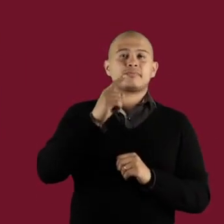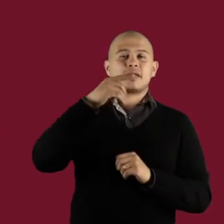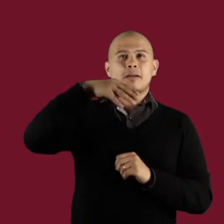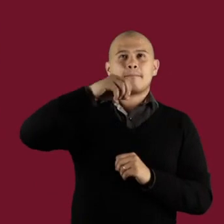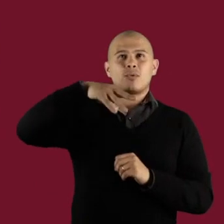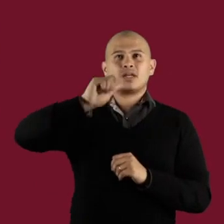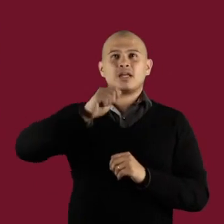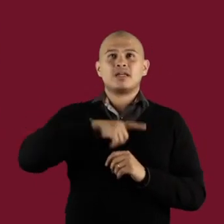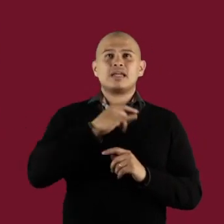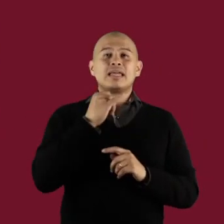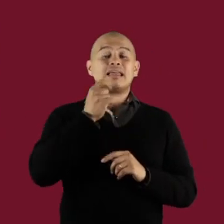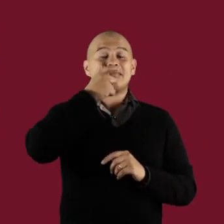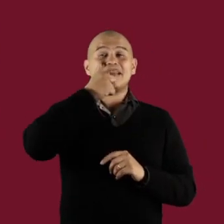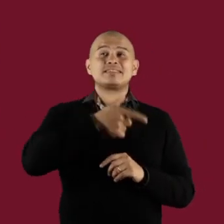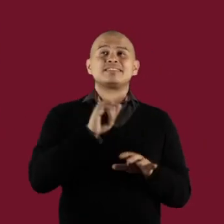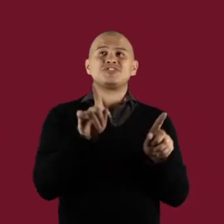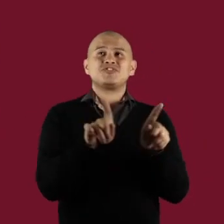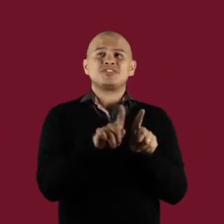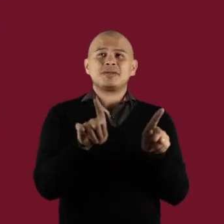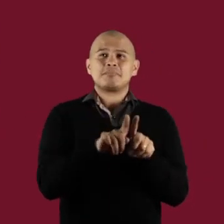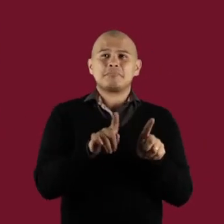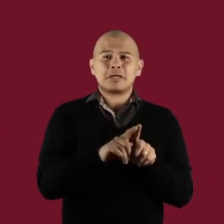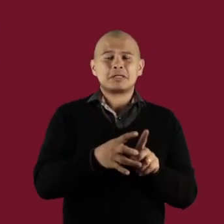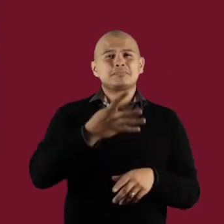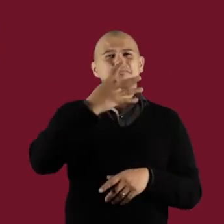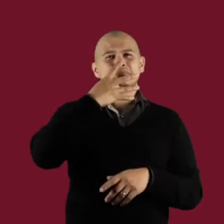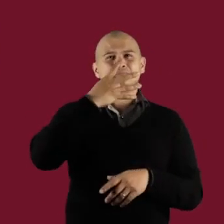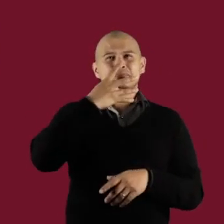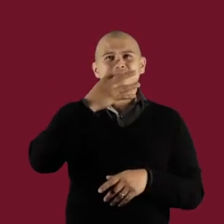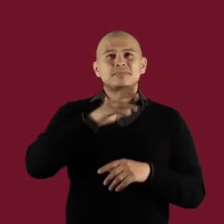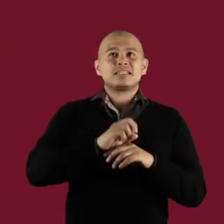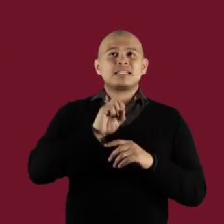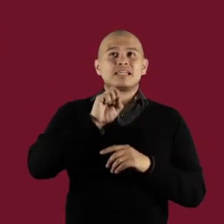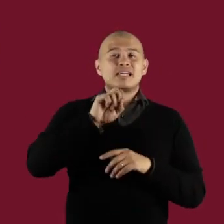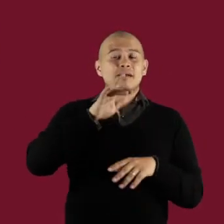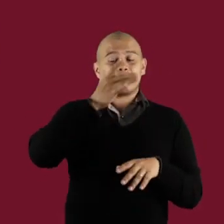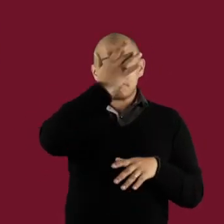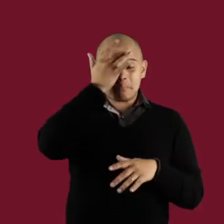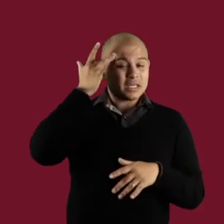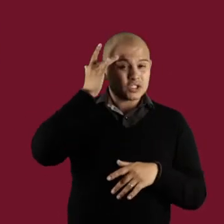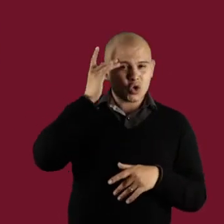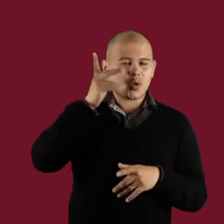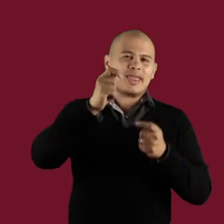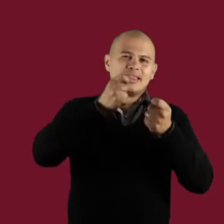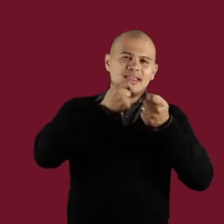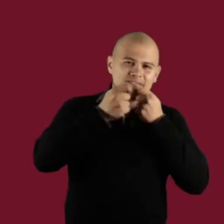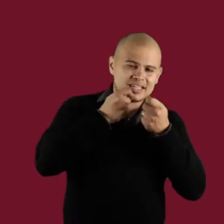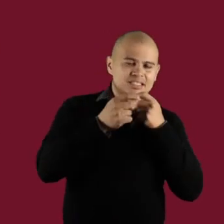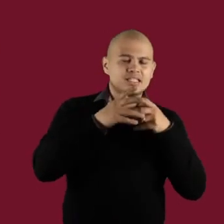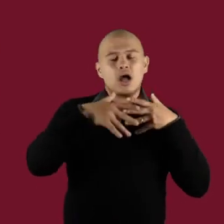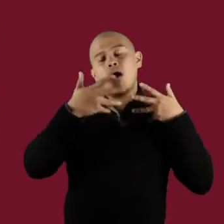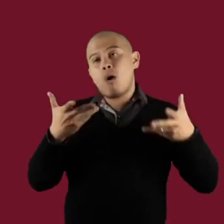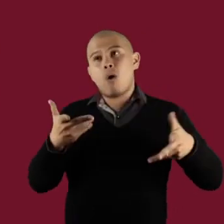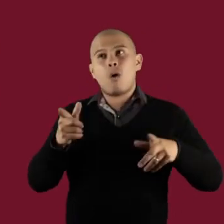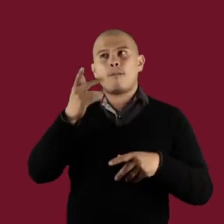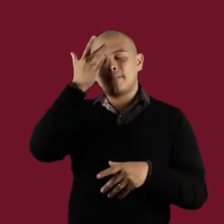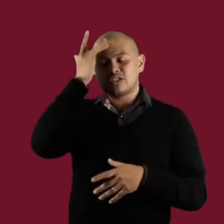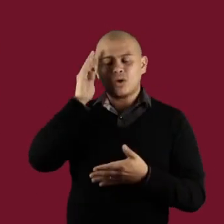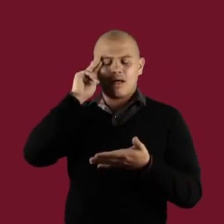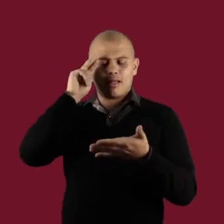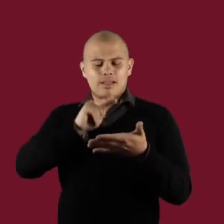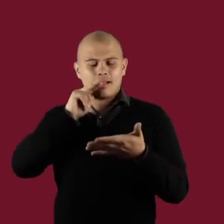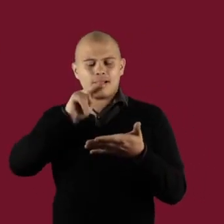e Emily, é que o usuário, no caso o entrevistado também, passou a nos